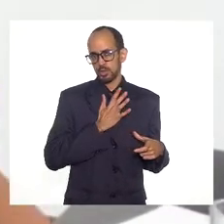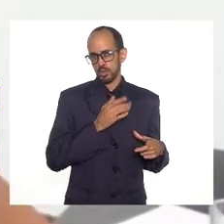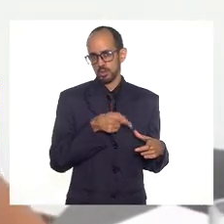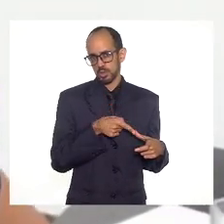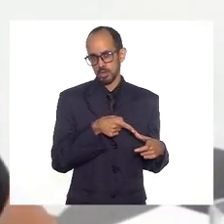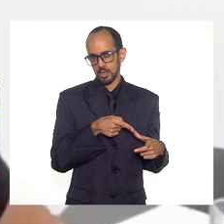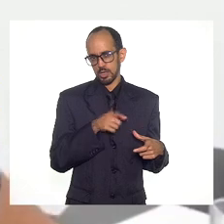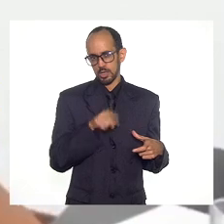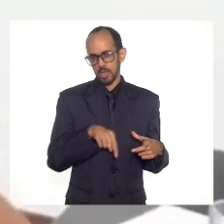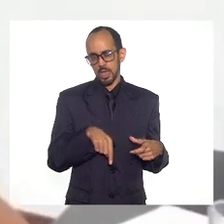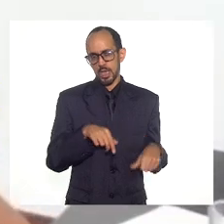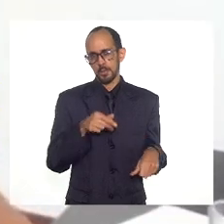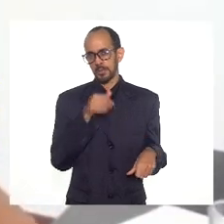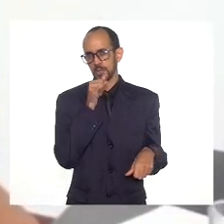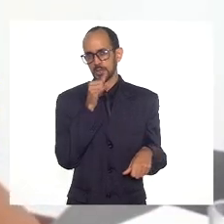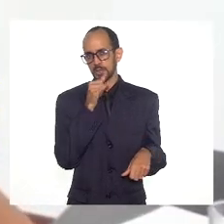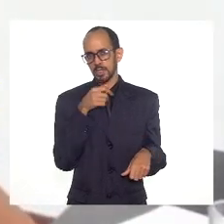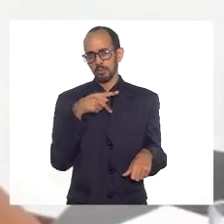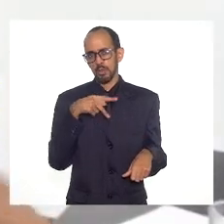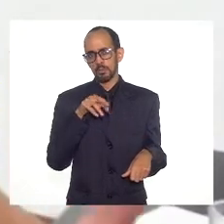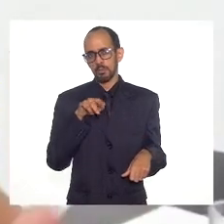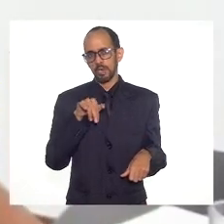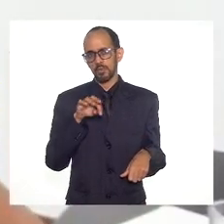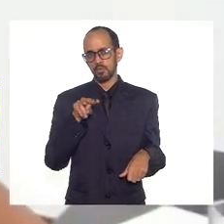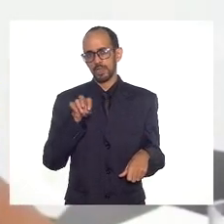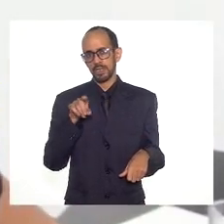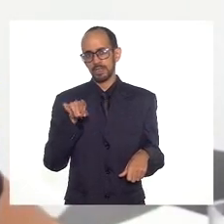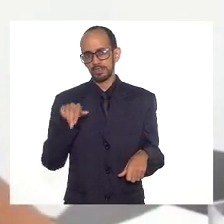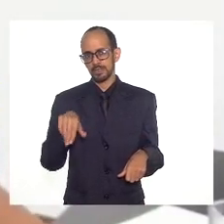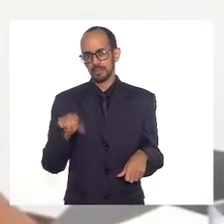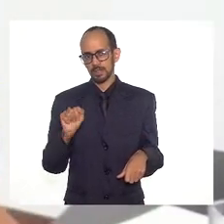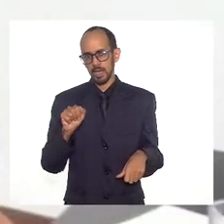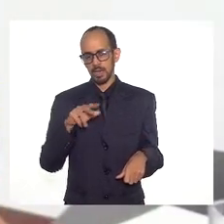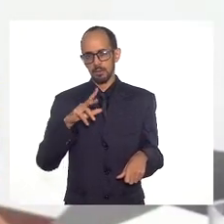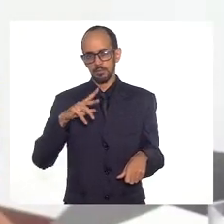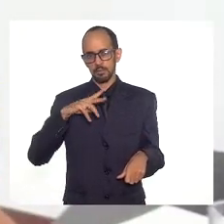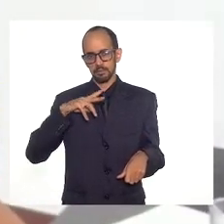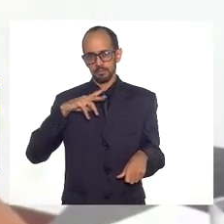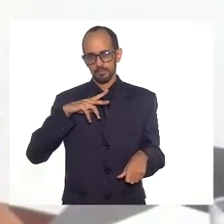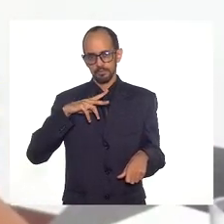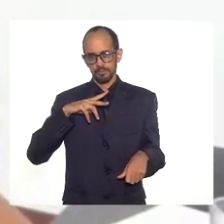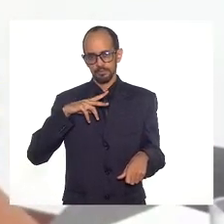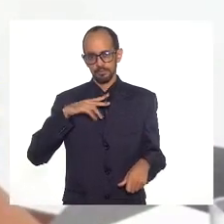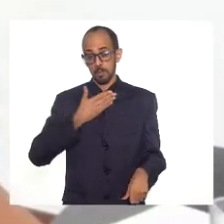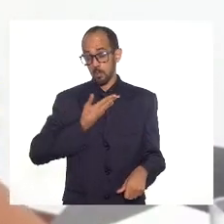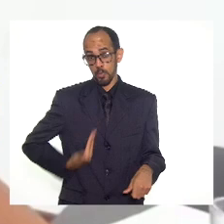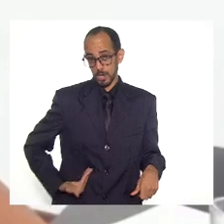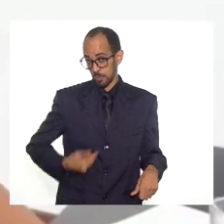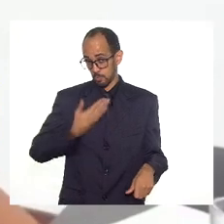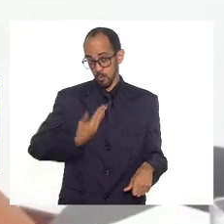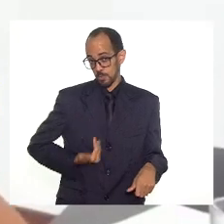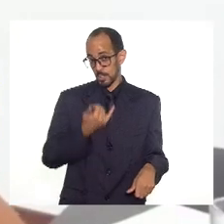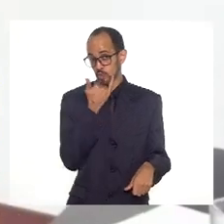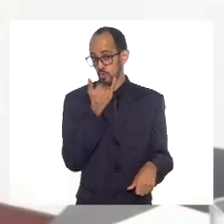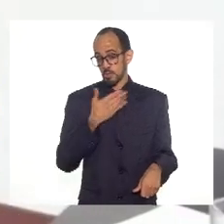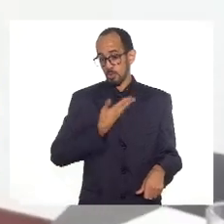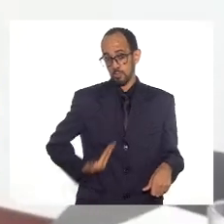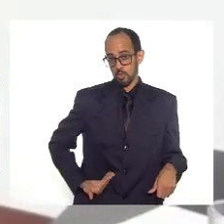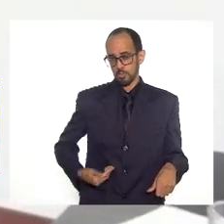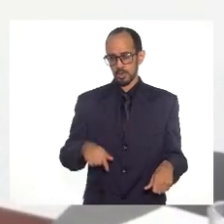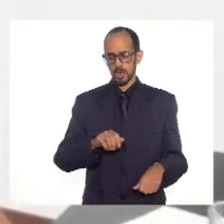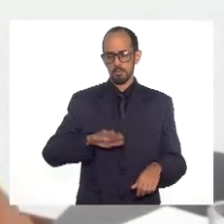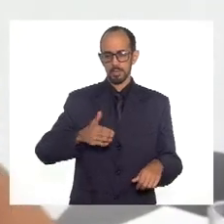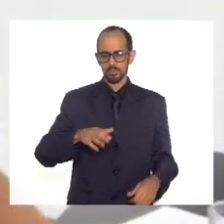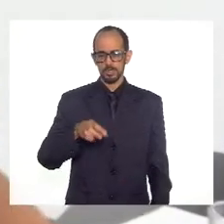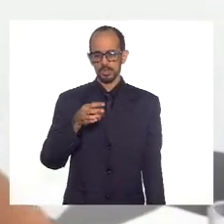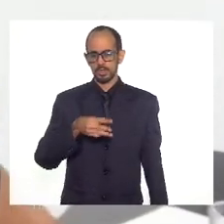exemplo, da Previdência Pública, onde mais de um terço de todo o dinheiro do Estado do Rio de Janeiro vai para o